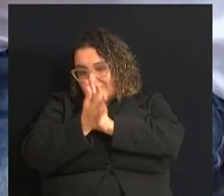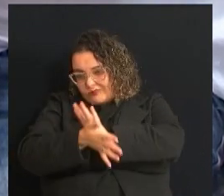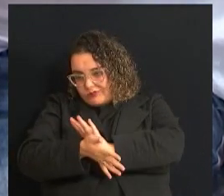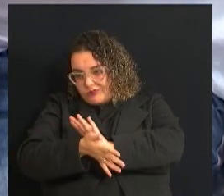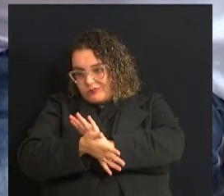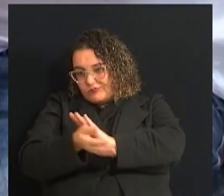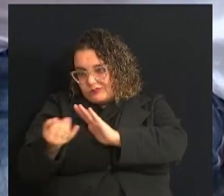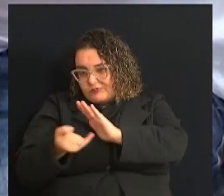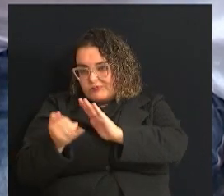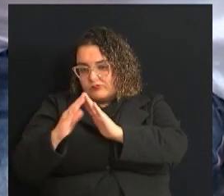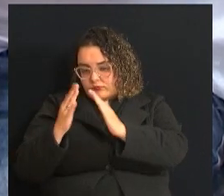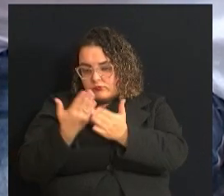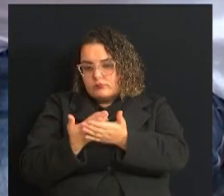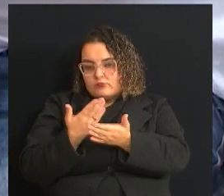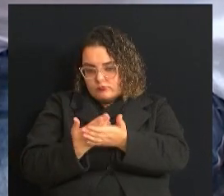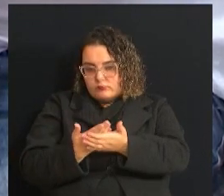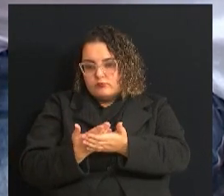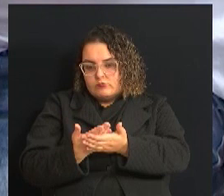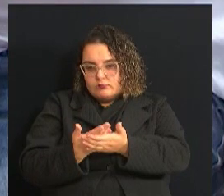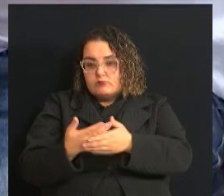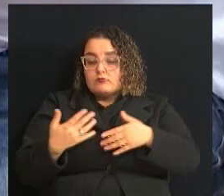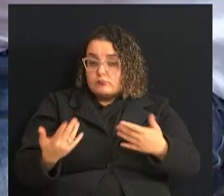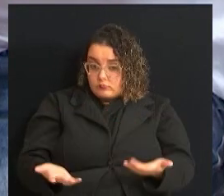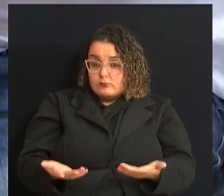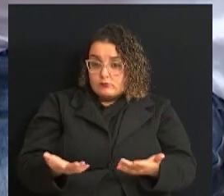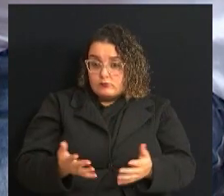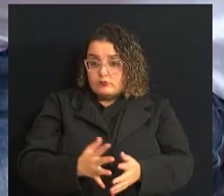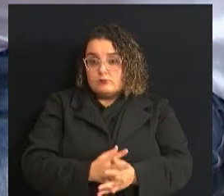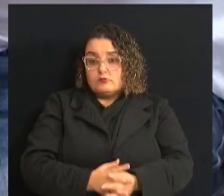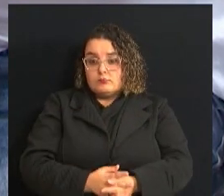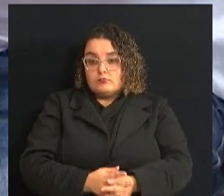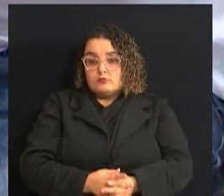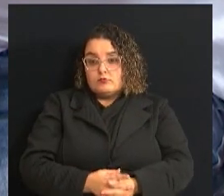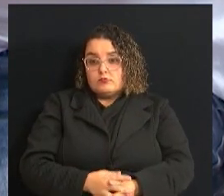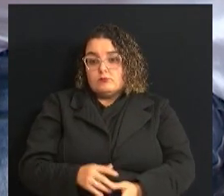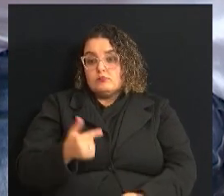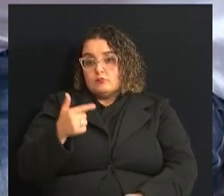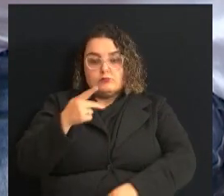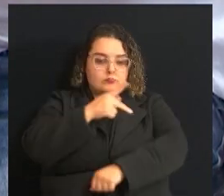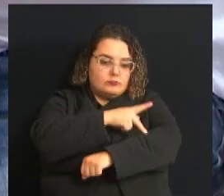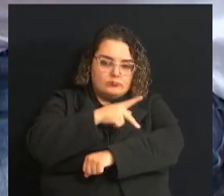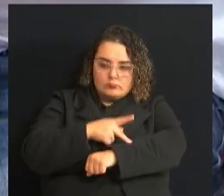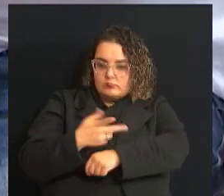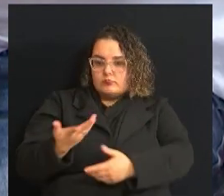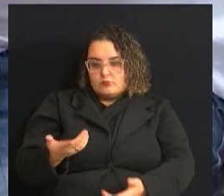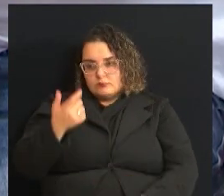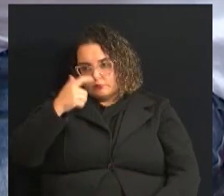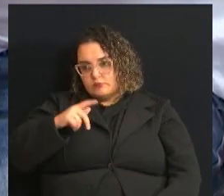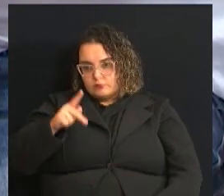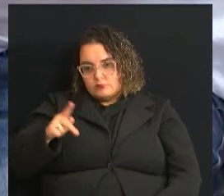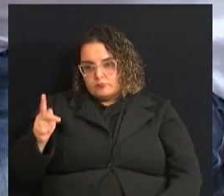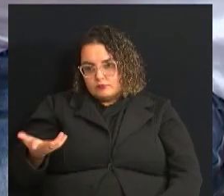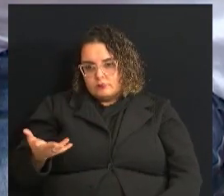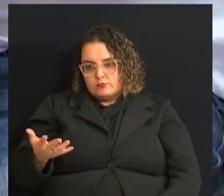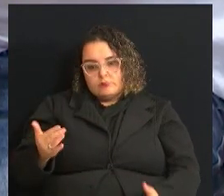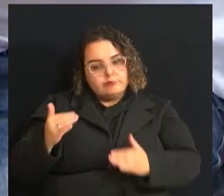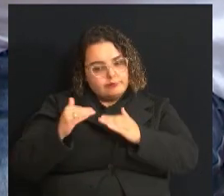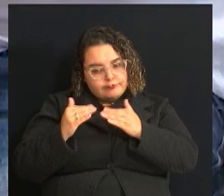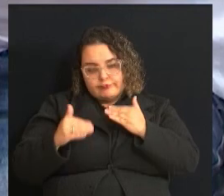instituição escolar. Né? Então, é isso que não tem como pedagoga, como professora, a gente pactuar,